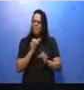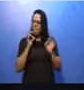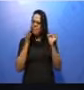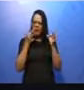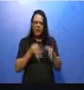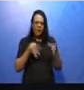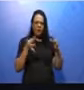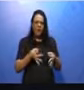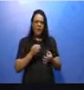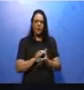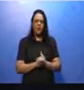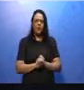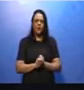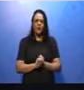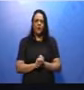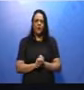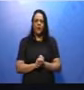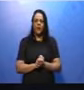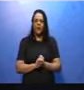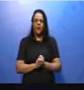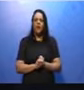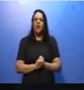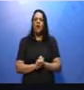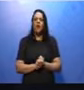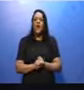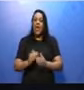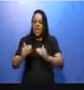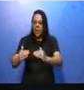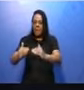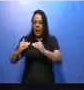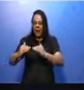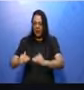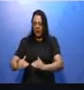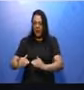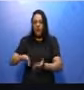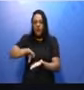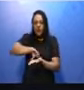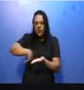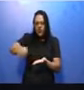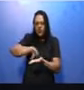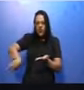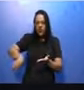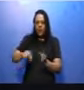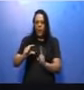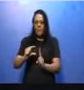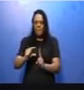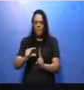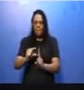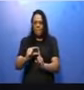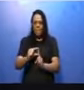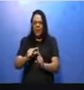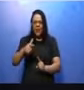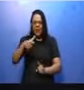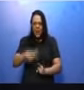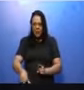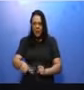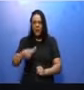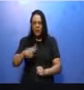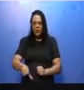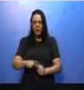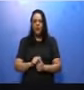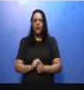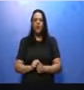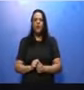Aqui eu já tirei, já retirei Olha aqui o que eu